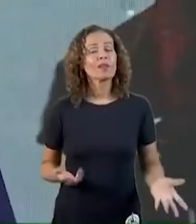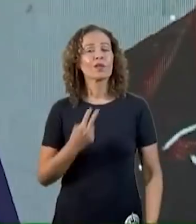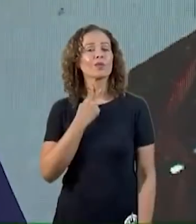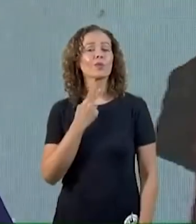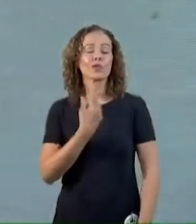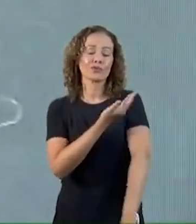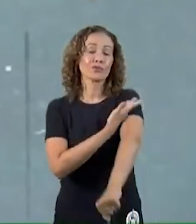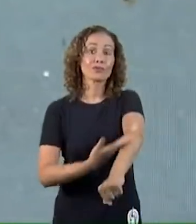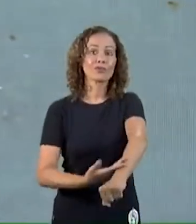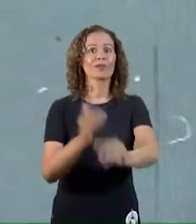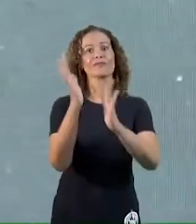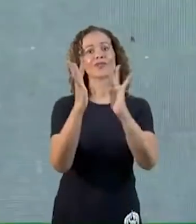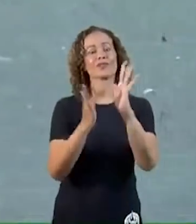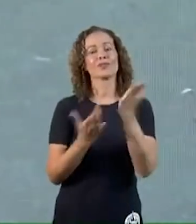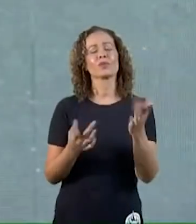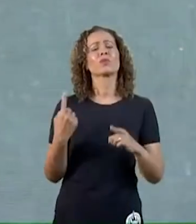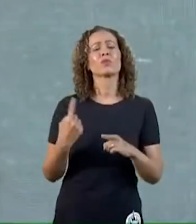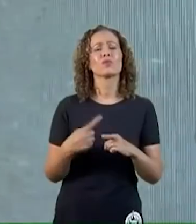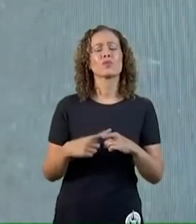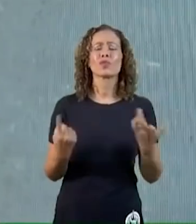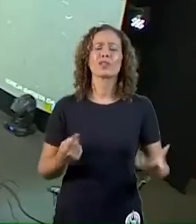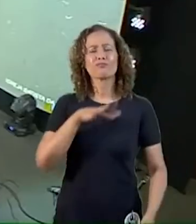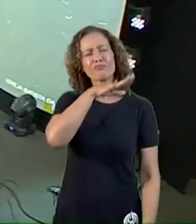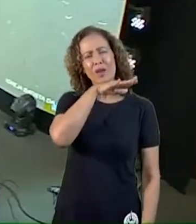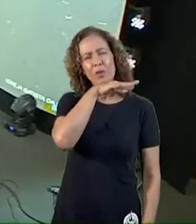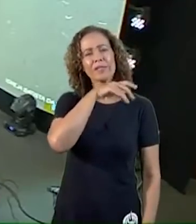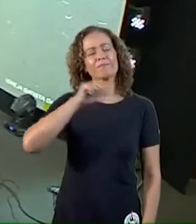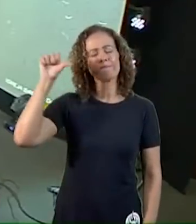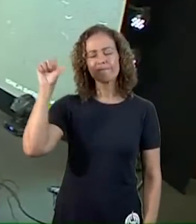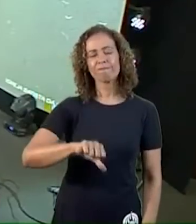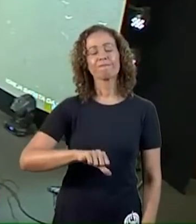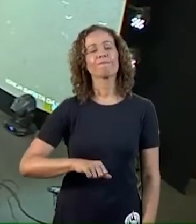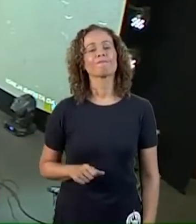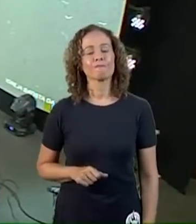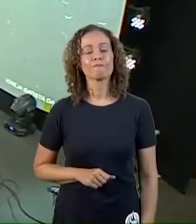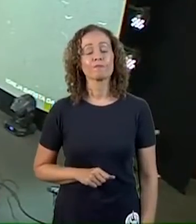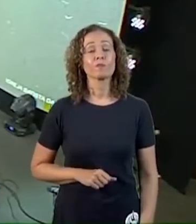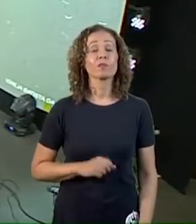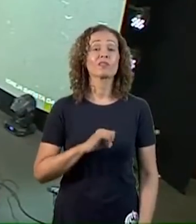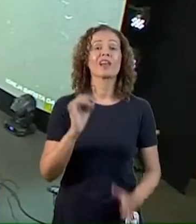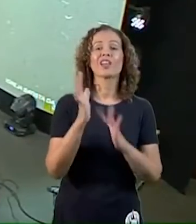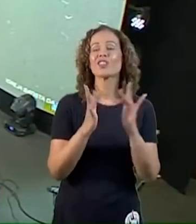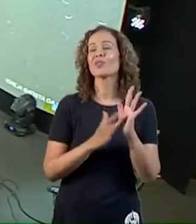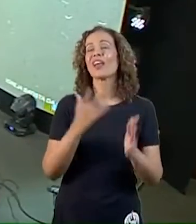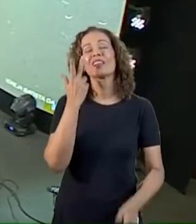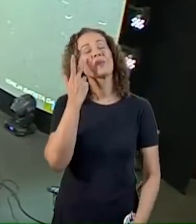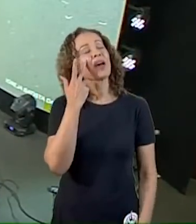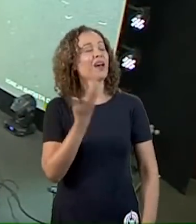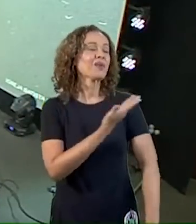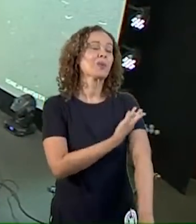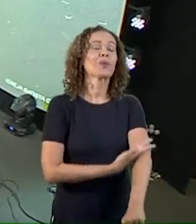nenhum de nós. Porque isso é uma tragédia. Quando Jesus fica comum, nós vamos de